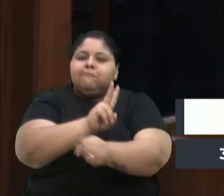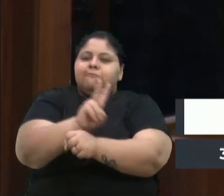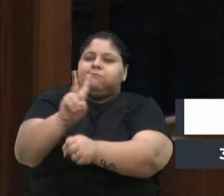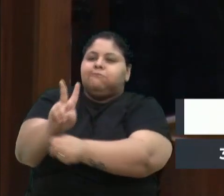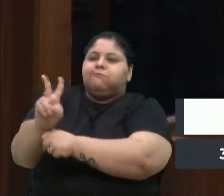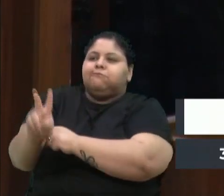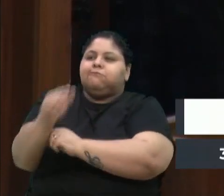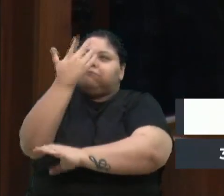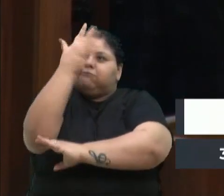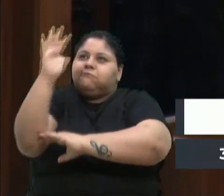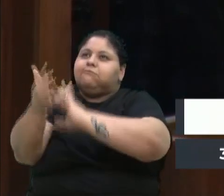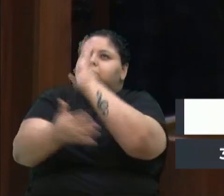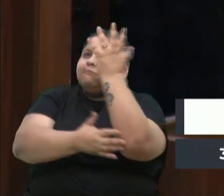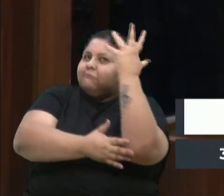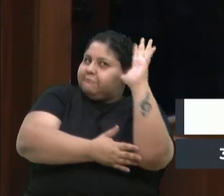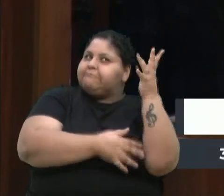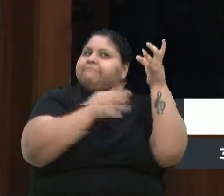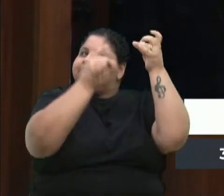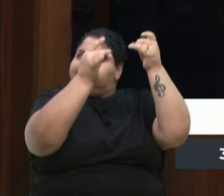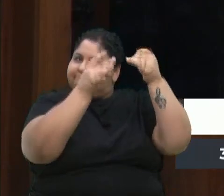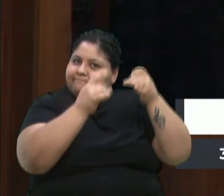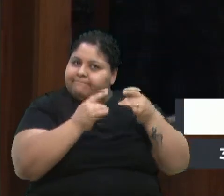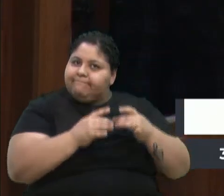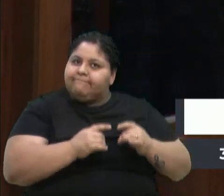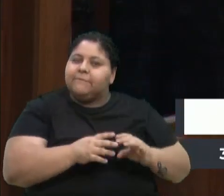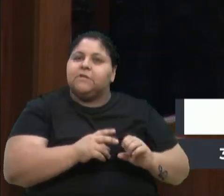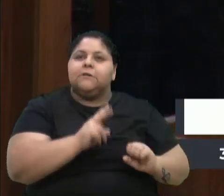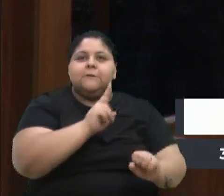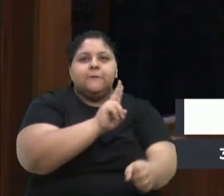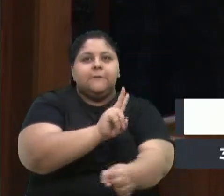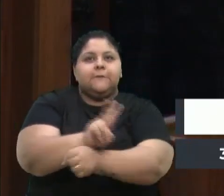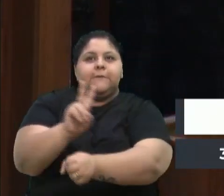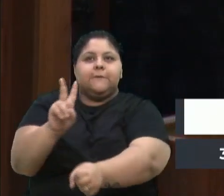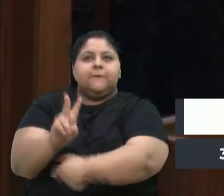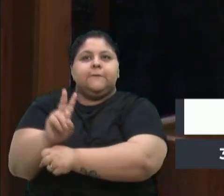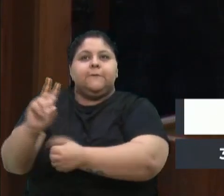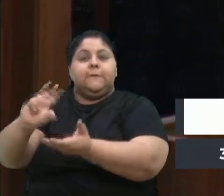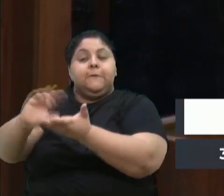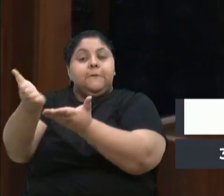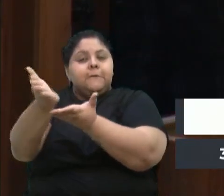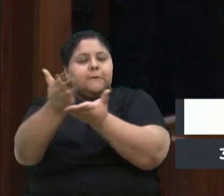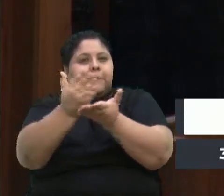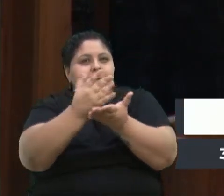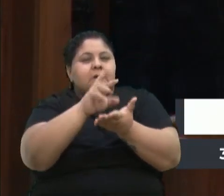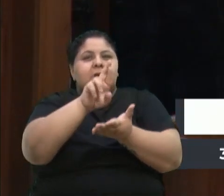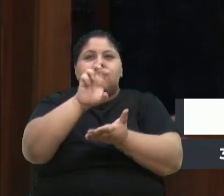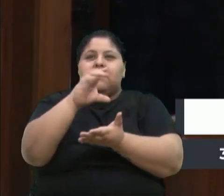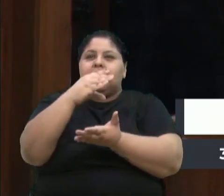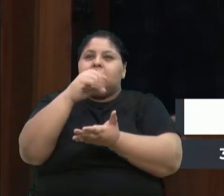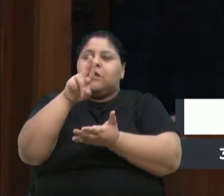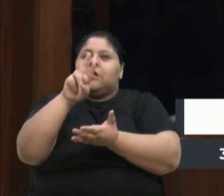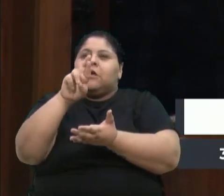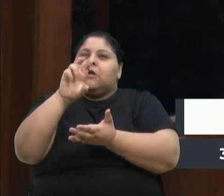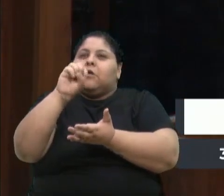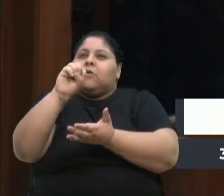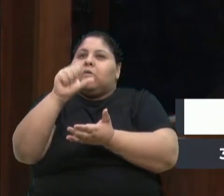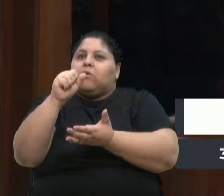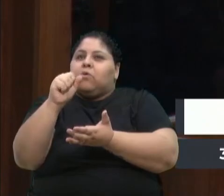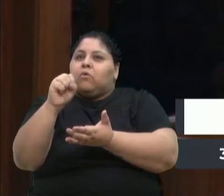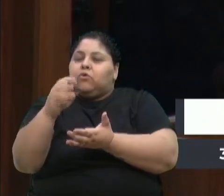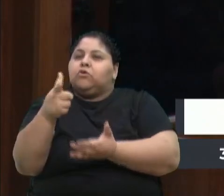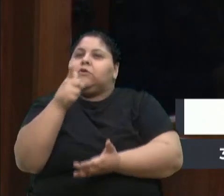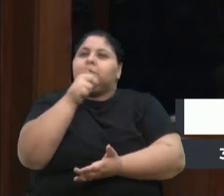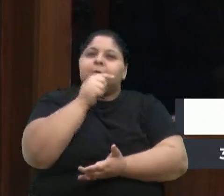meio ambiente, em especial a preservação dos nossos recursos hídricos, de trabalho em equipe, de